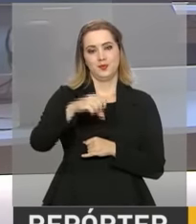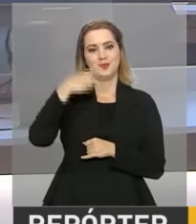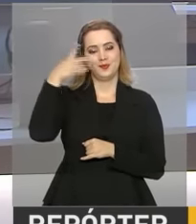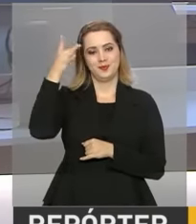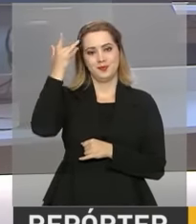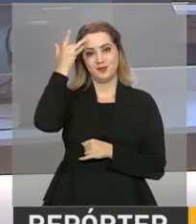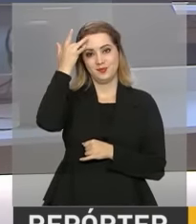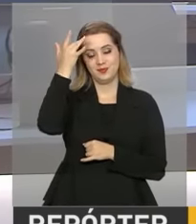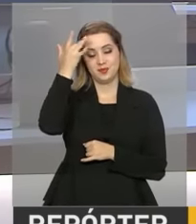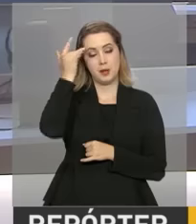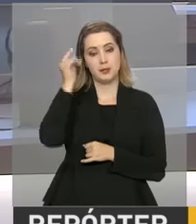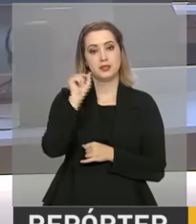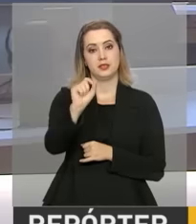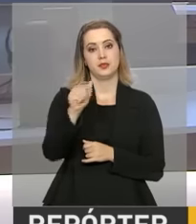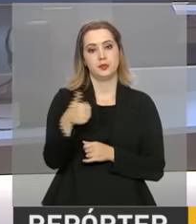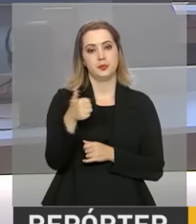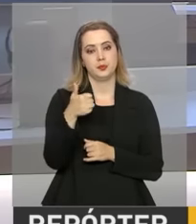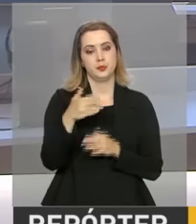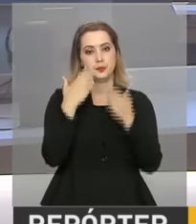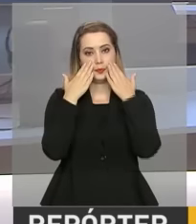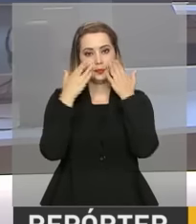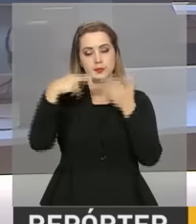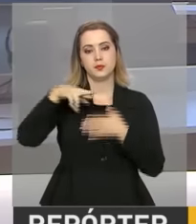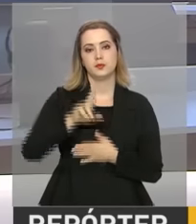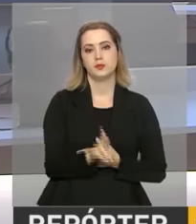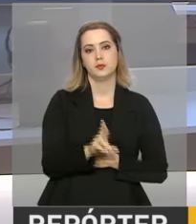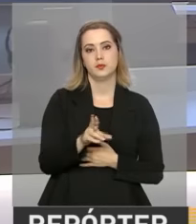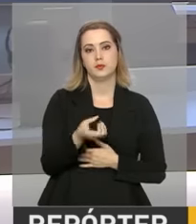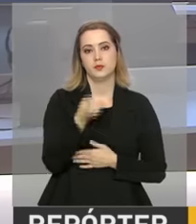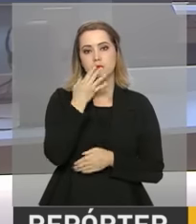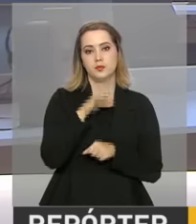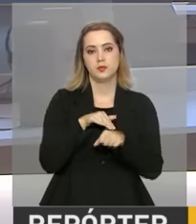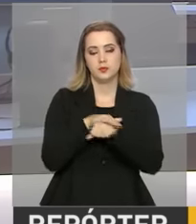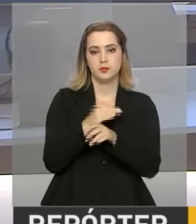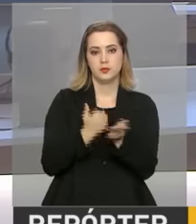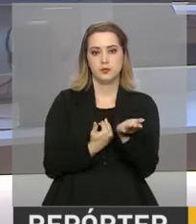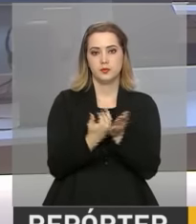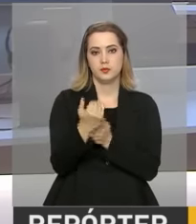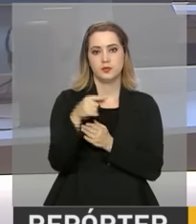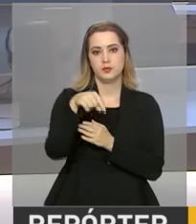às 9 da manhã, na primeira edição do Repórter NBR do dia. Uma boa noite